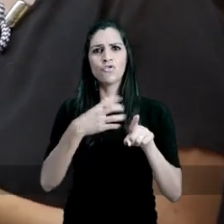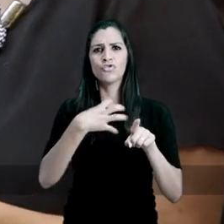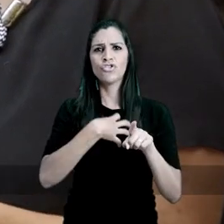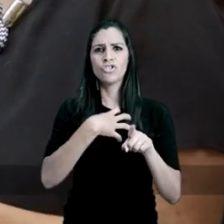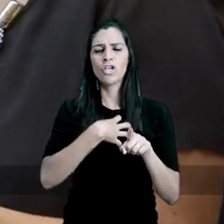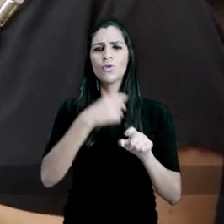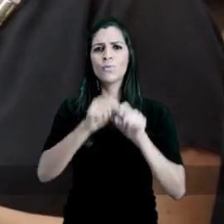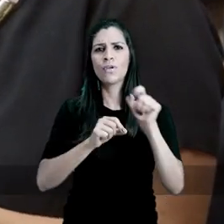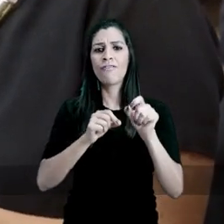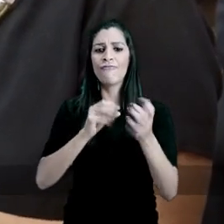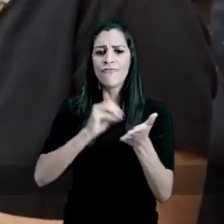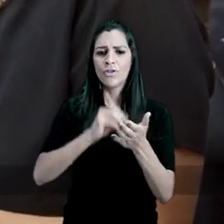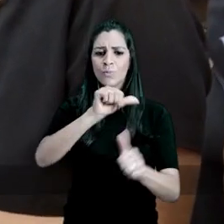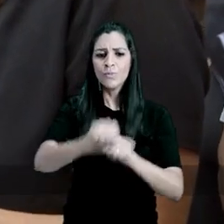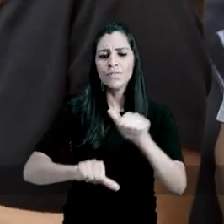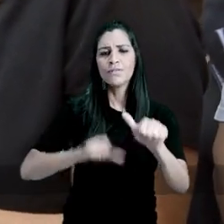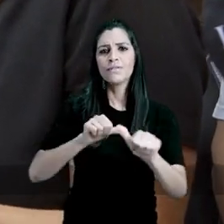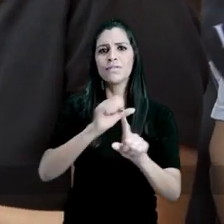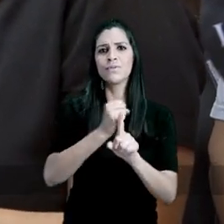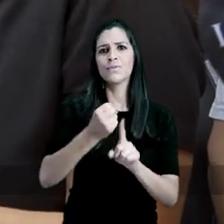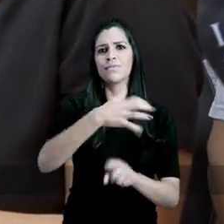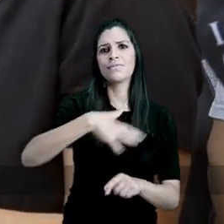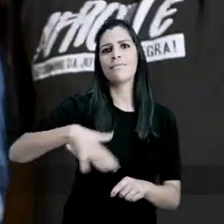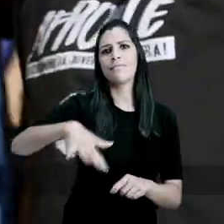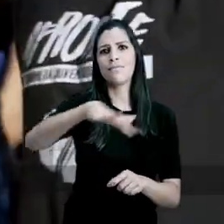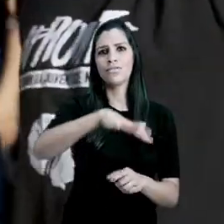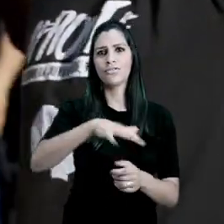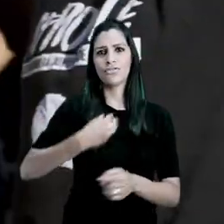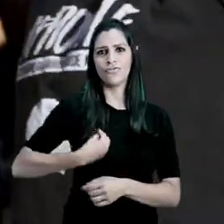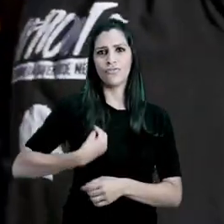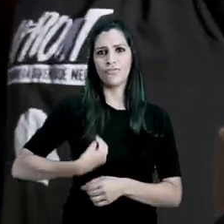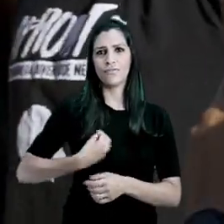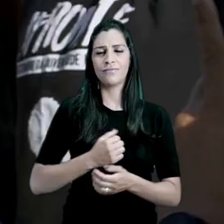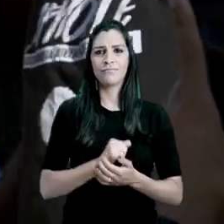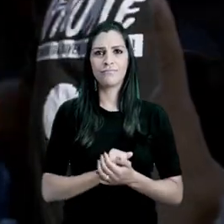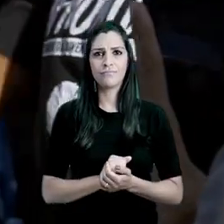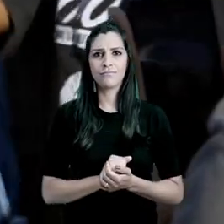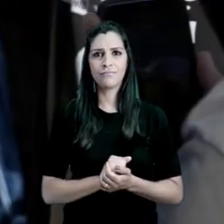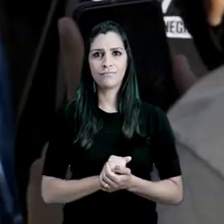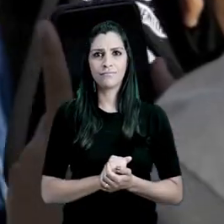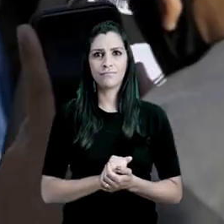a maior forma de cumplicidade pela não mudança da sociedade que a gente vive.